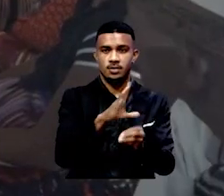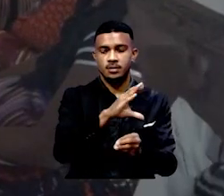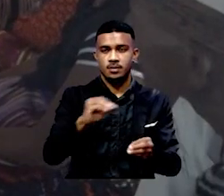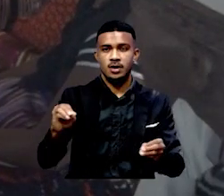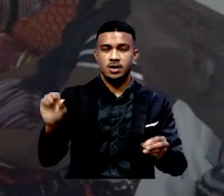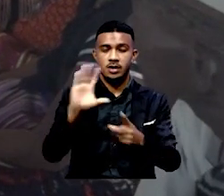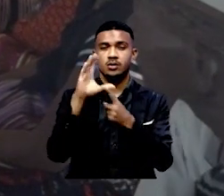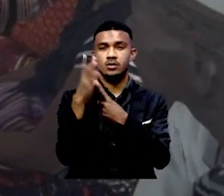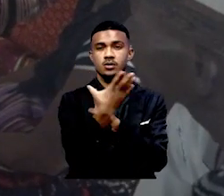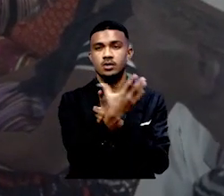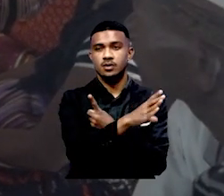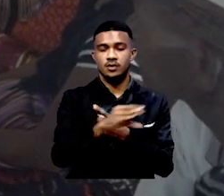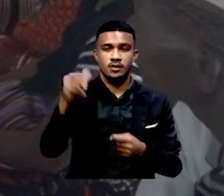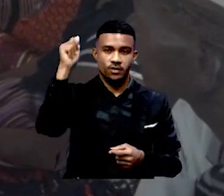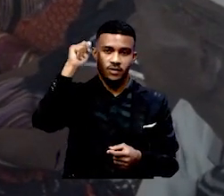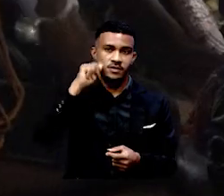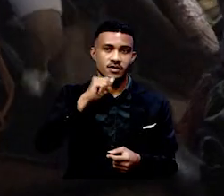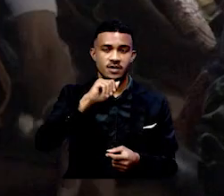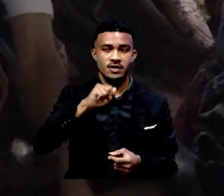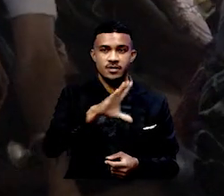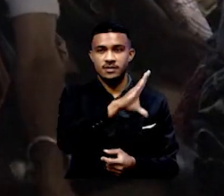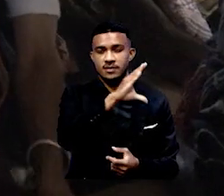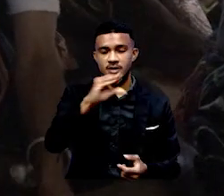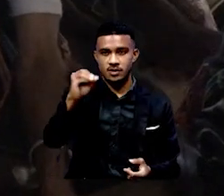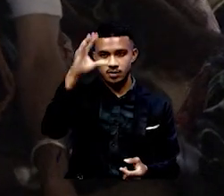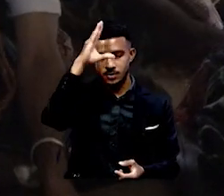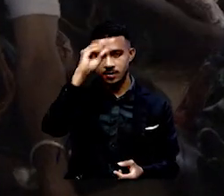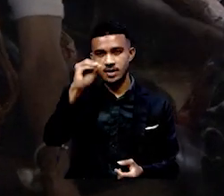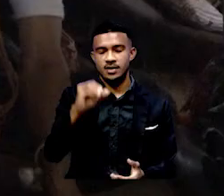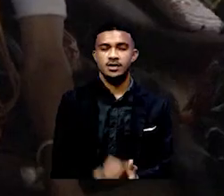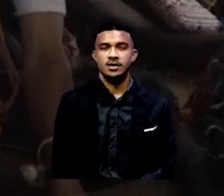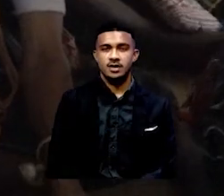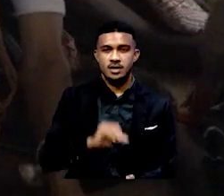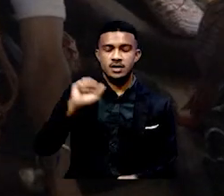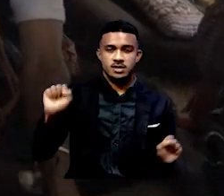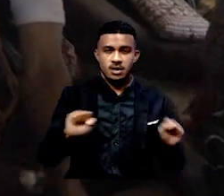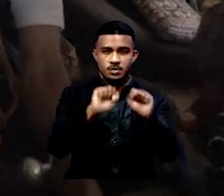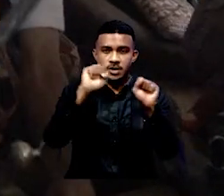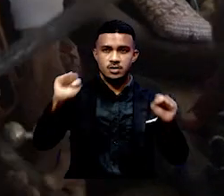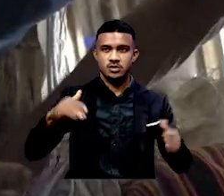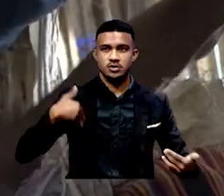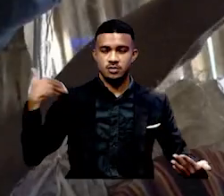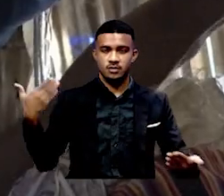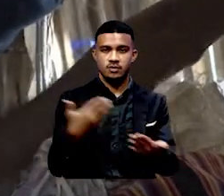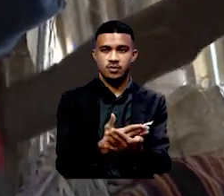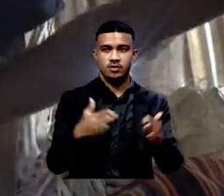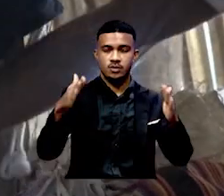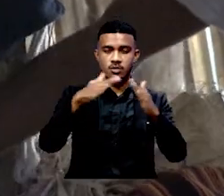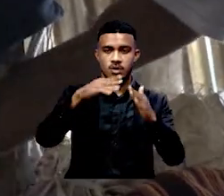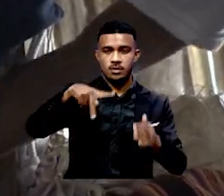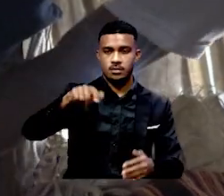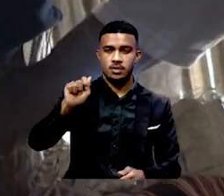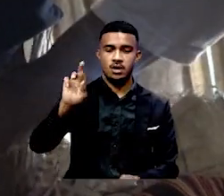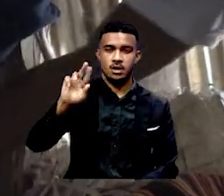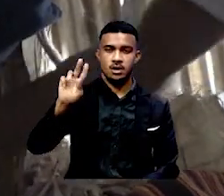no kulia mos, feto sang, umaninian. Tambane ia sabur semana ne geração fon uma lição para Gugun, hamutu